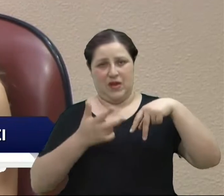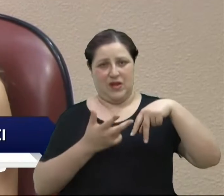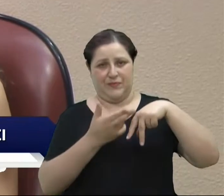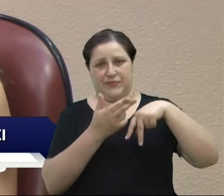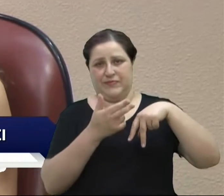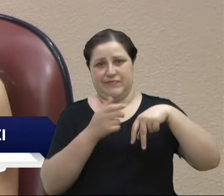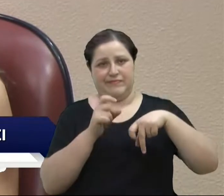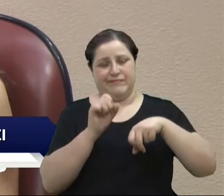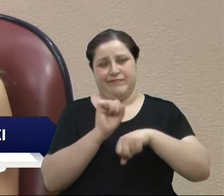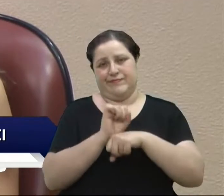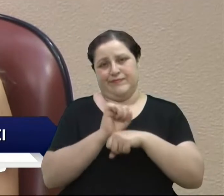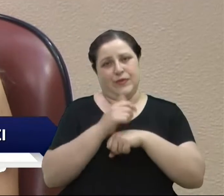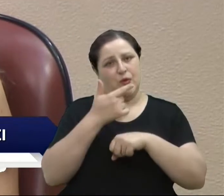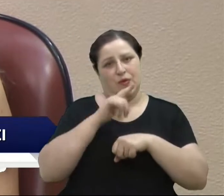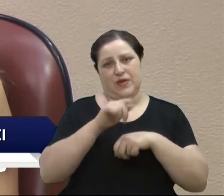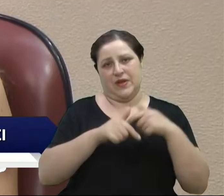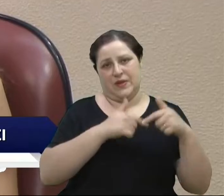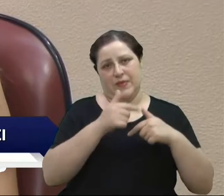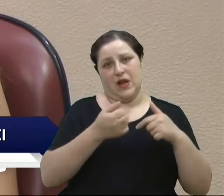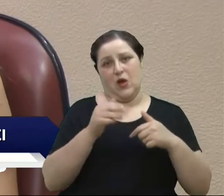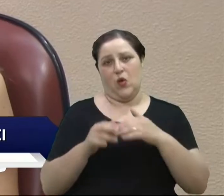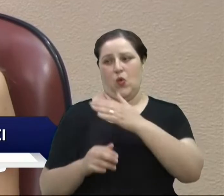muitas vezes estando